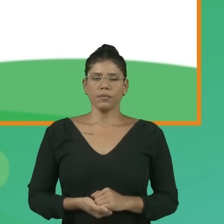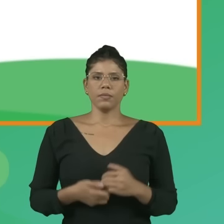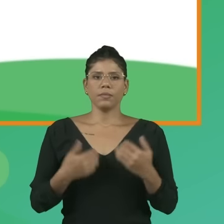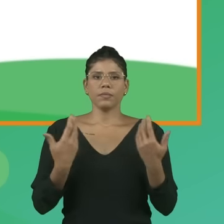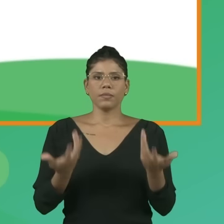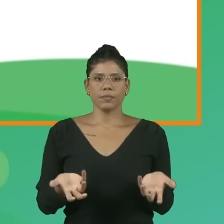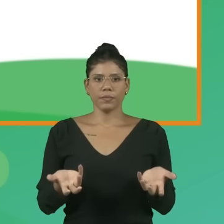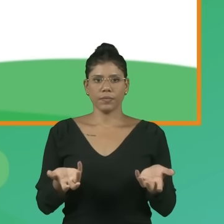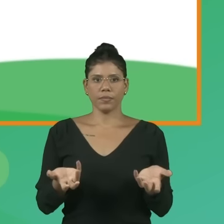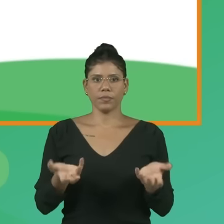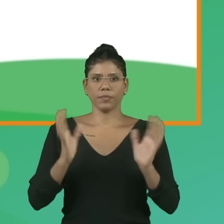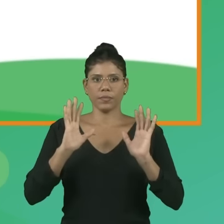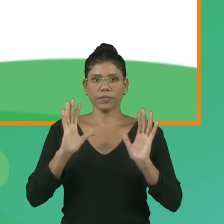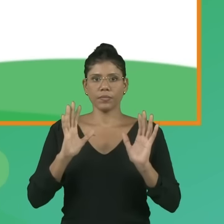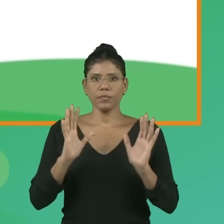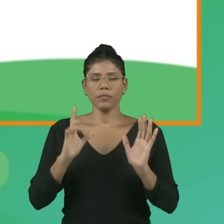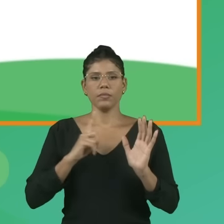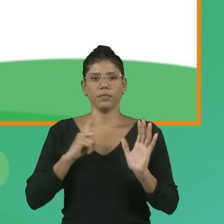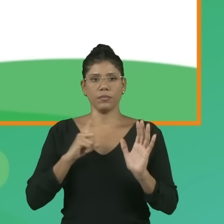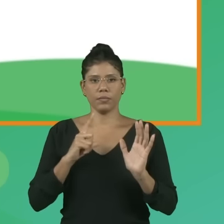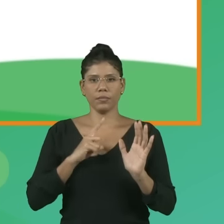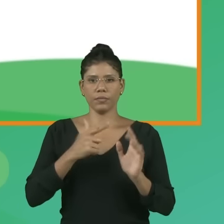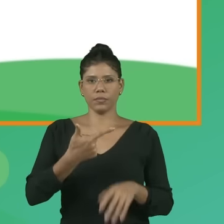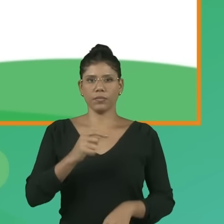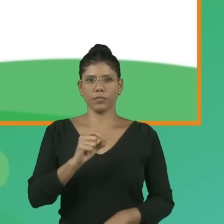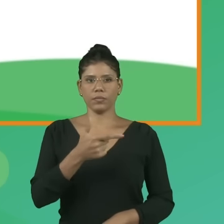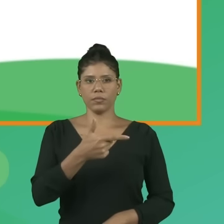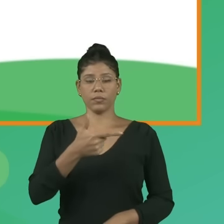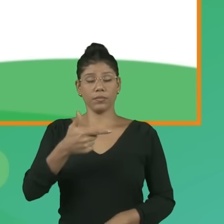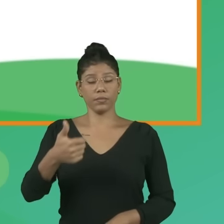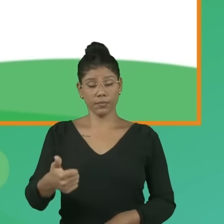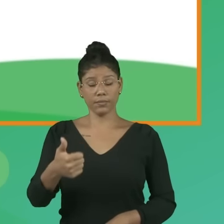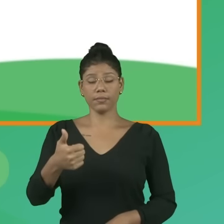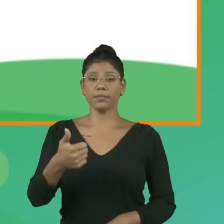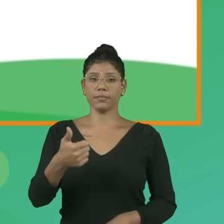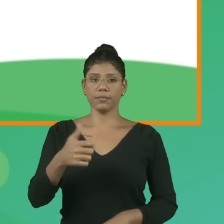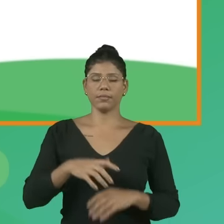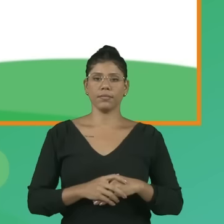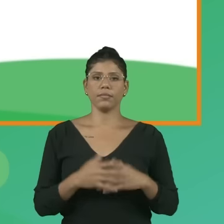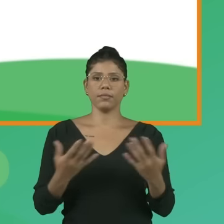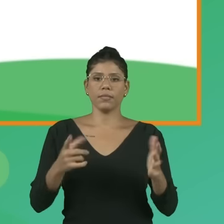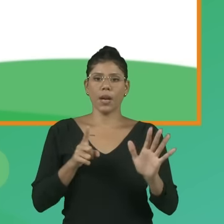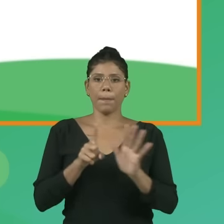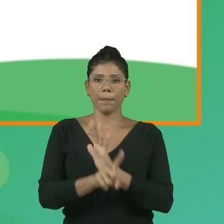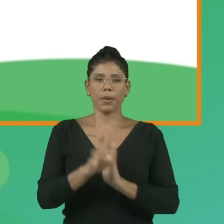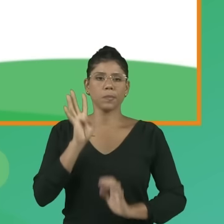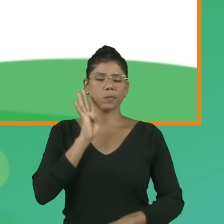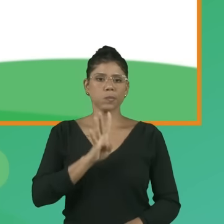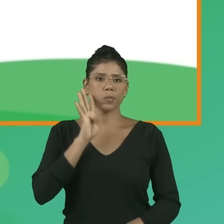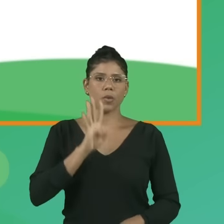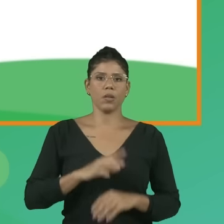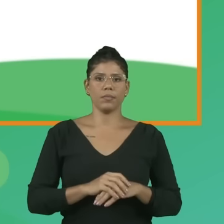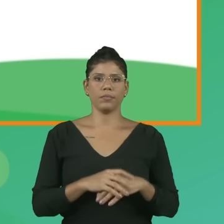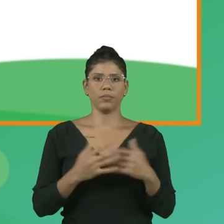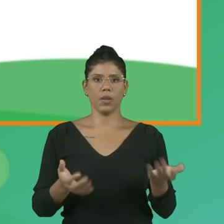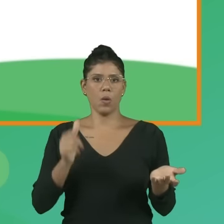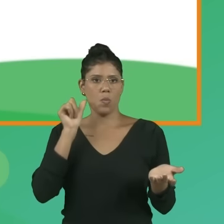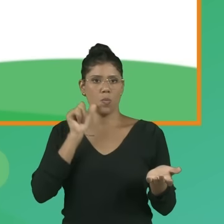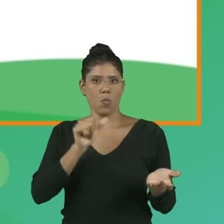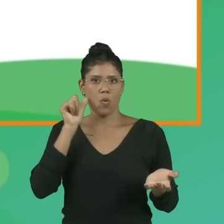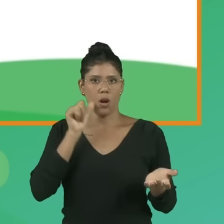Seguindo, já chegamos aqui mais atual, 2021, né? Essa questão também é bem interessante. Mulheres naturalistas